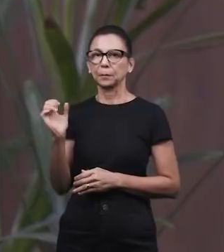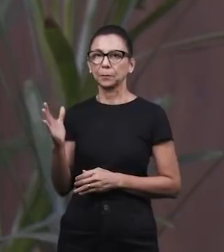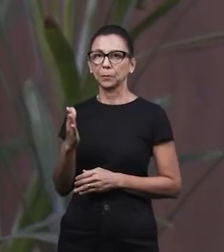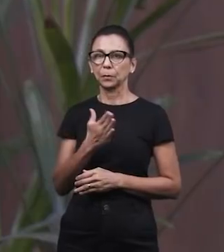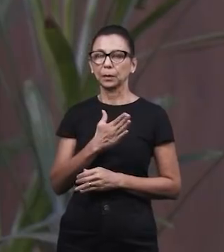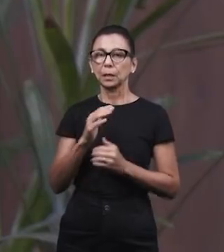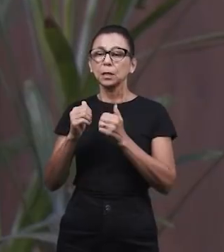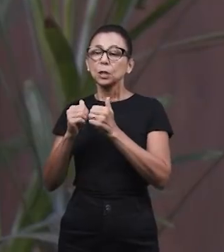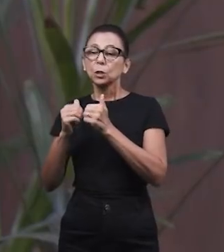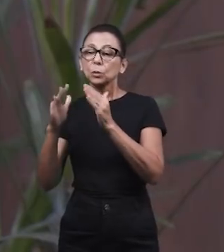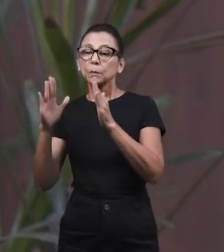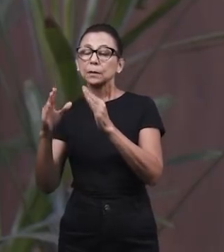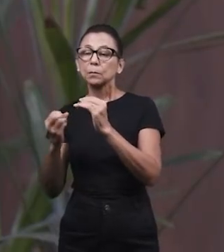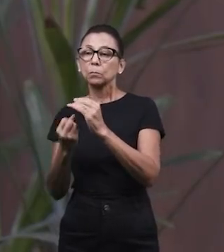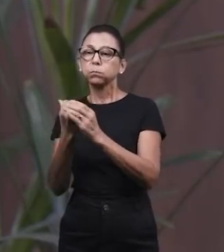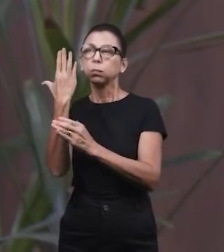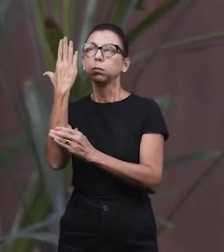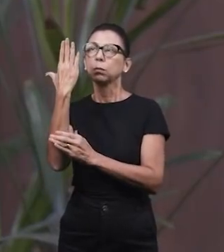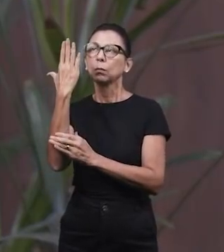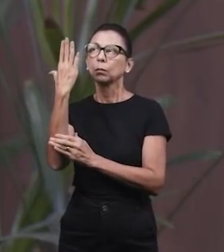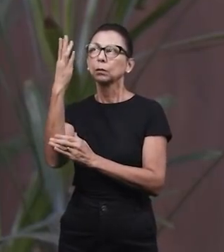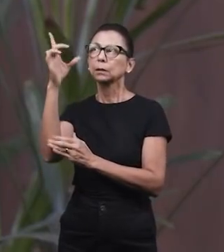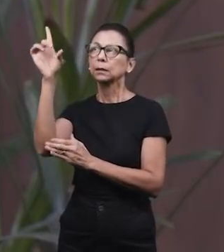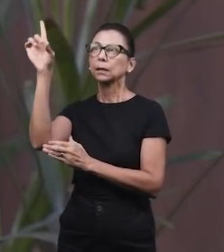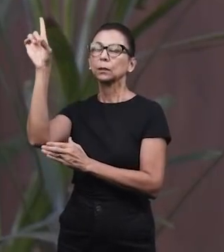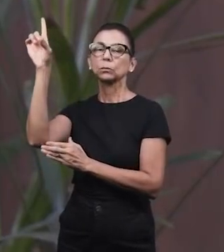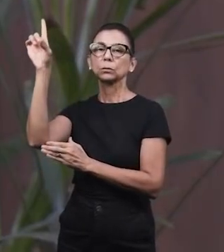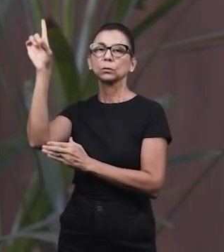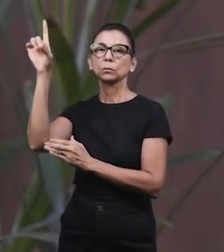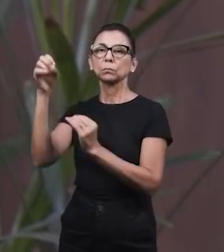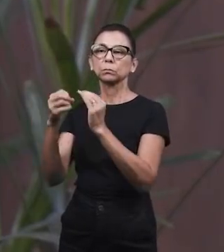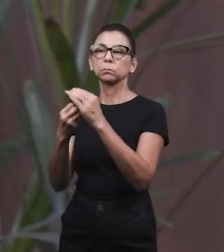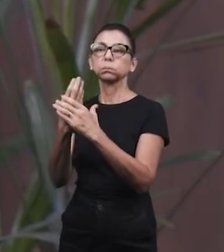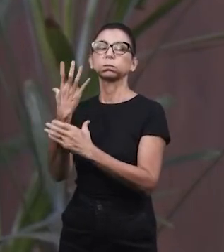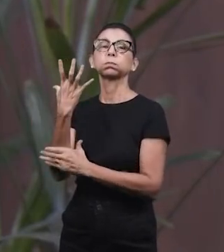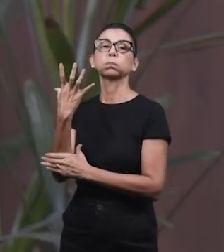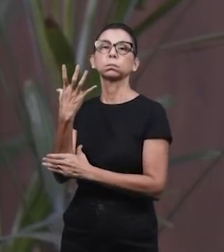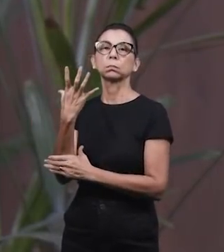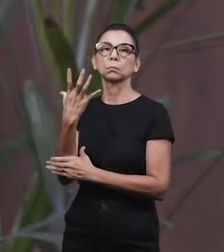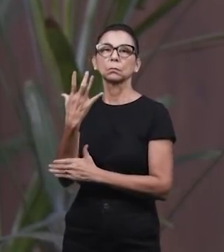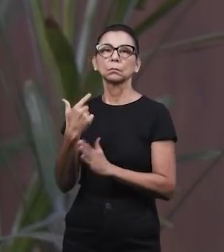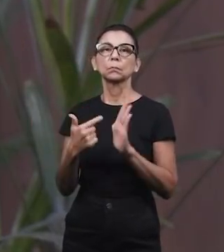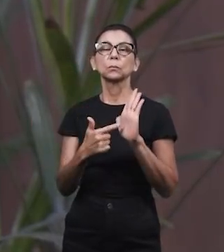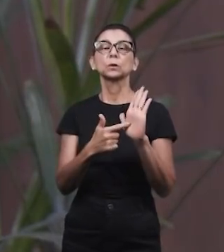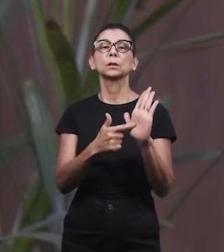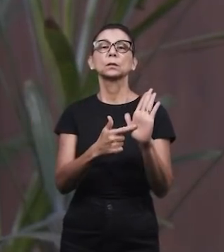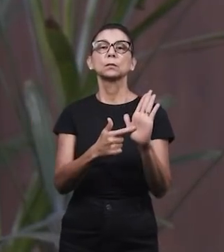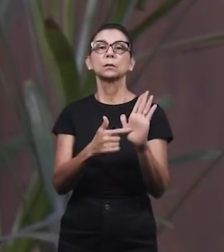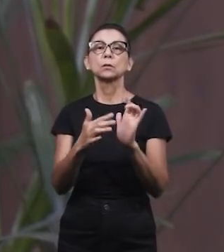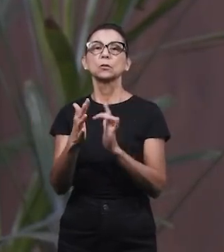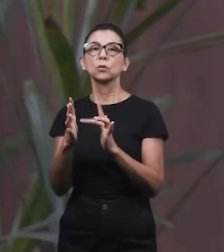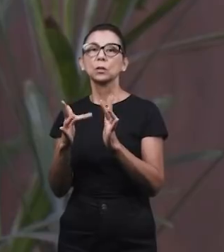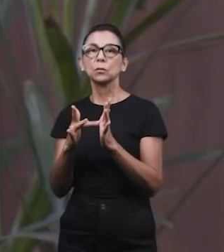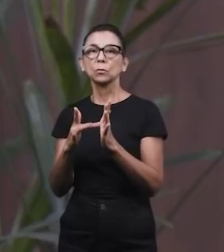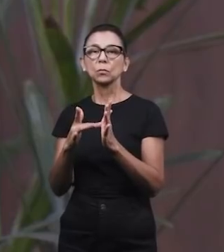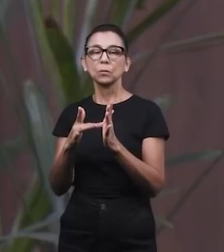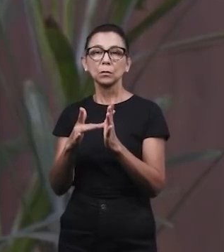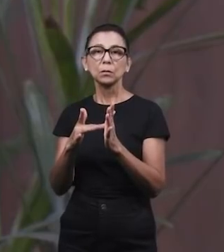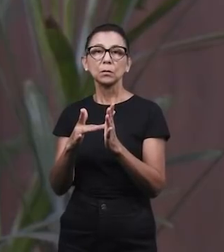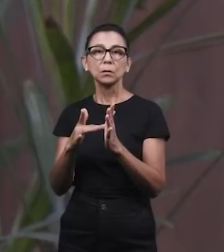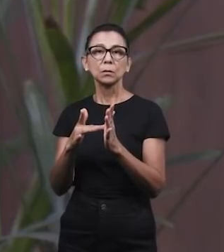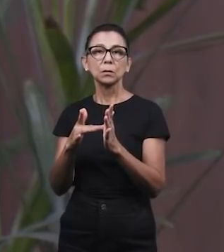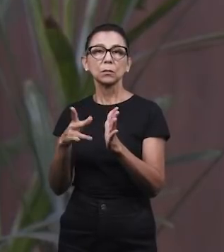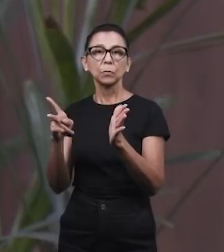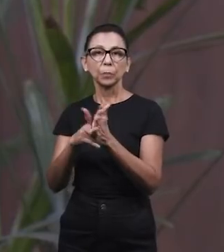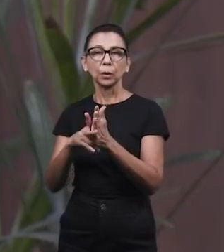princípio criou Deus, Gênesis capítulo 1, verso 1. Ali exatamente mostrando que ele, Jesus, como Deus, estava ali na